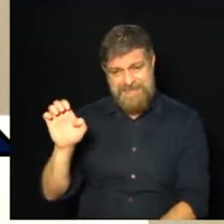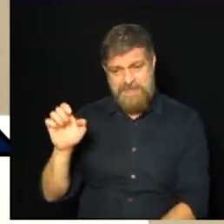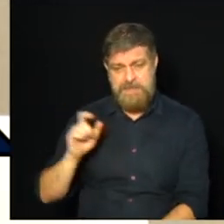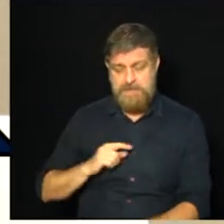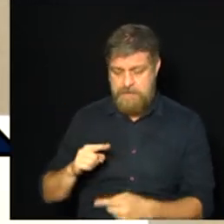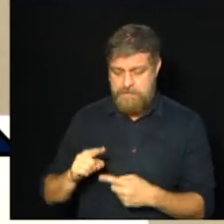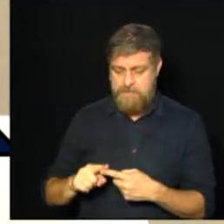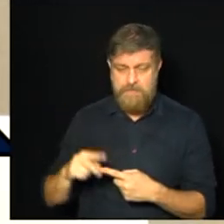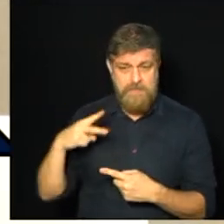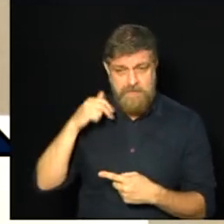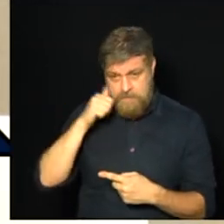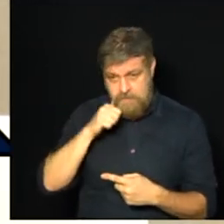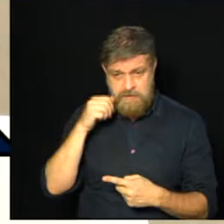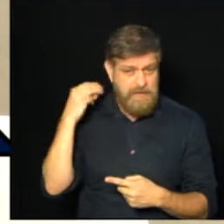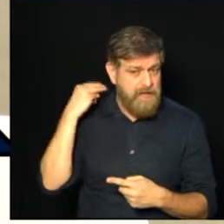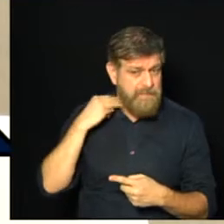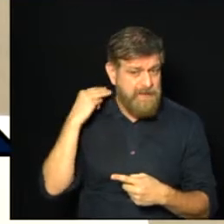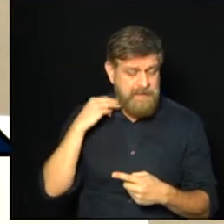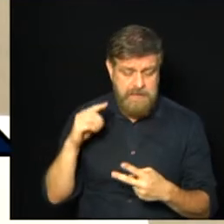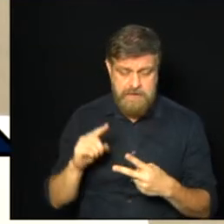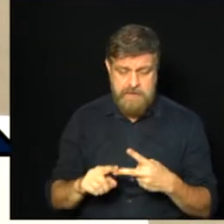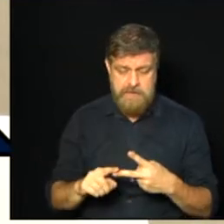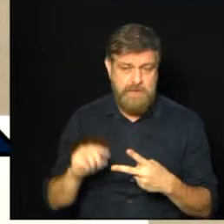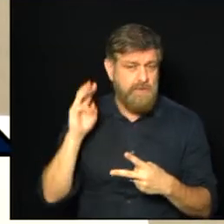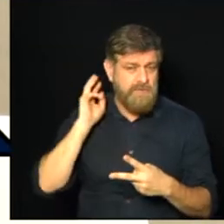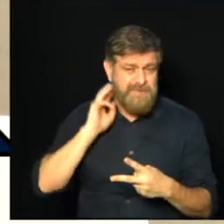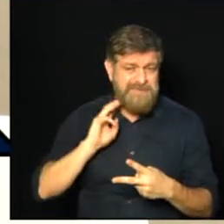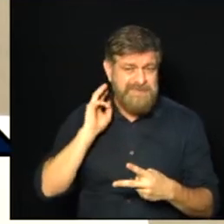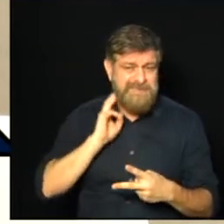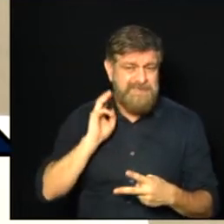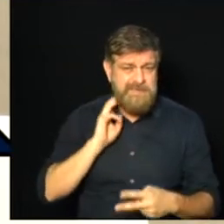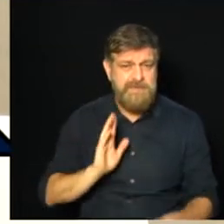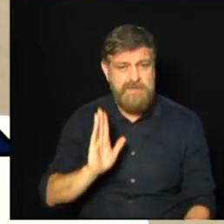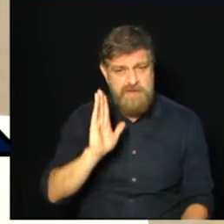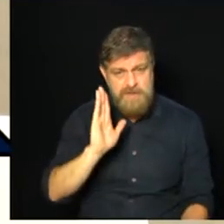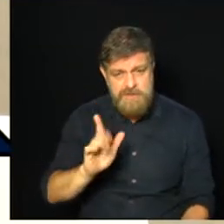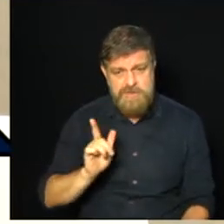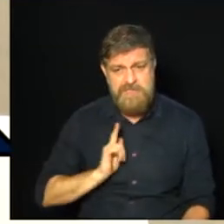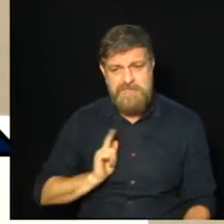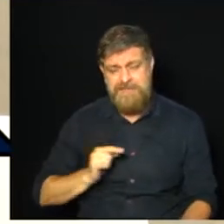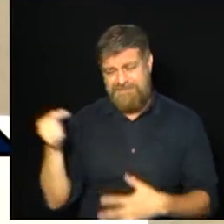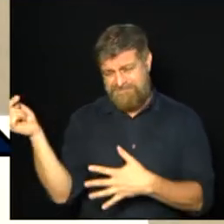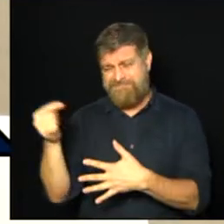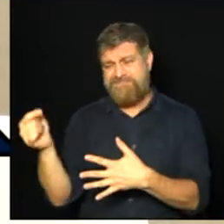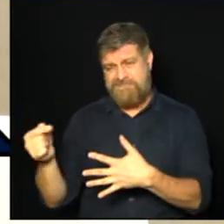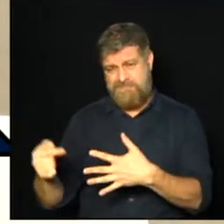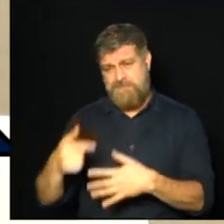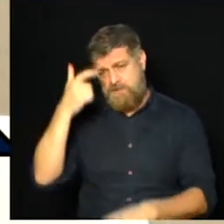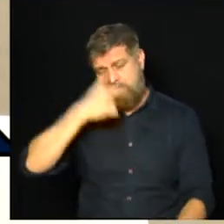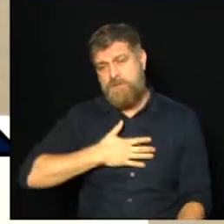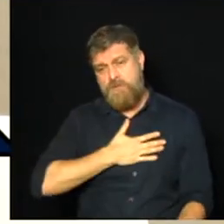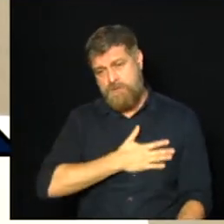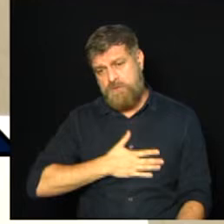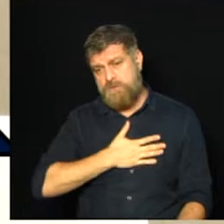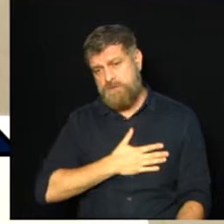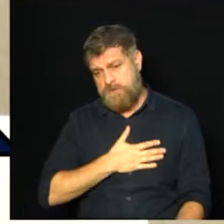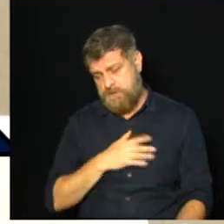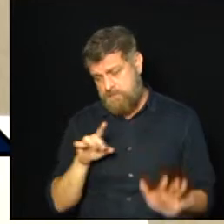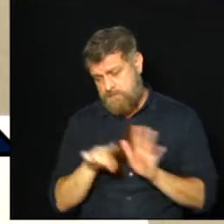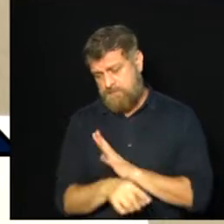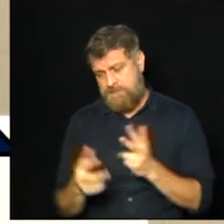Mariana Conte e pelo vereador Cecílio, dão conta de muitas questões que a gente gostaria de apresentar.